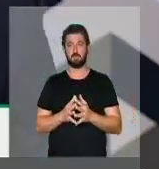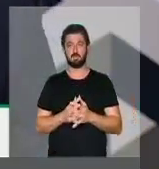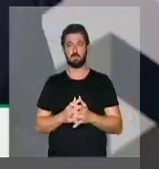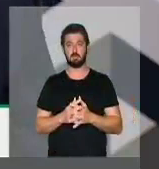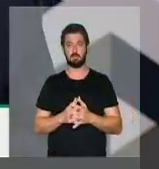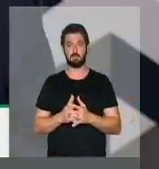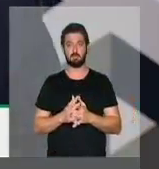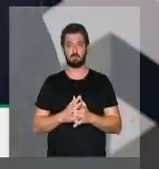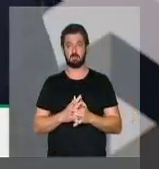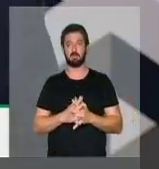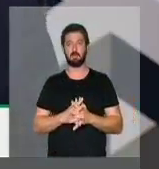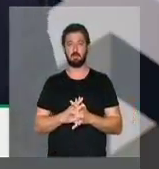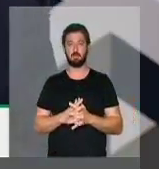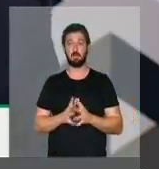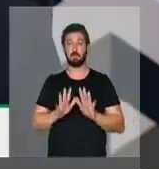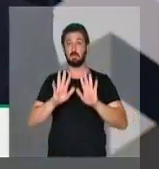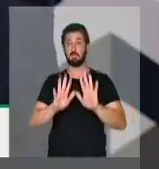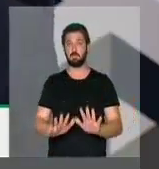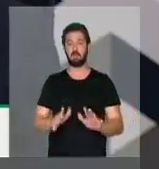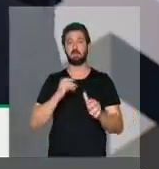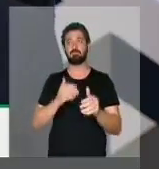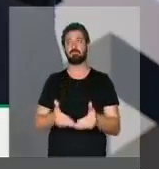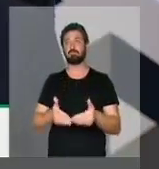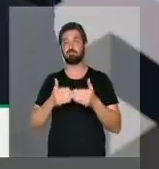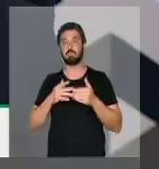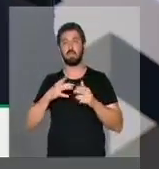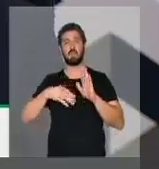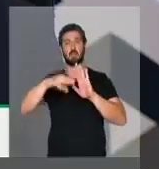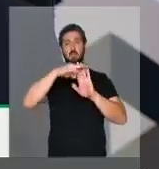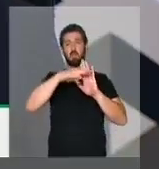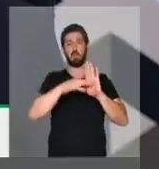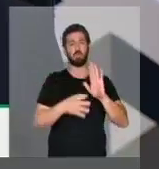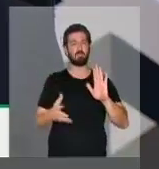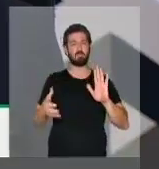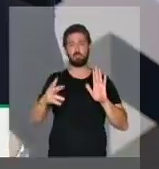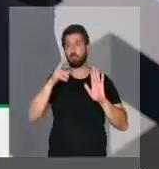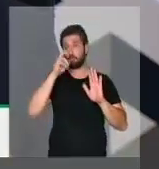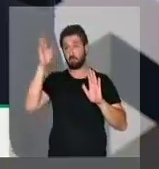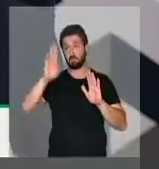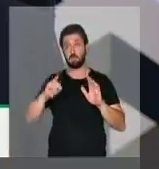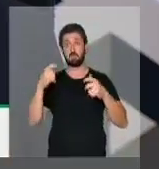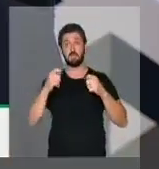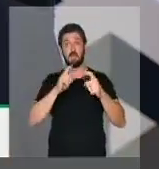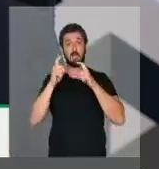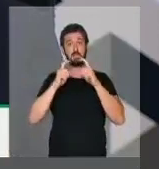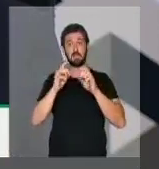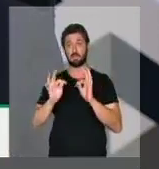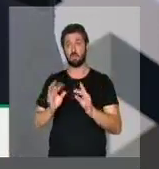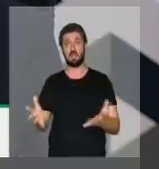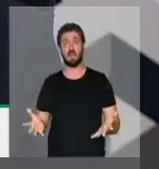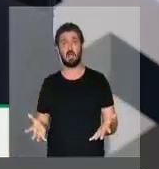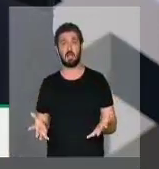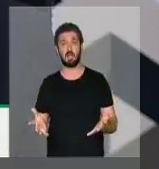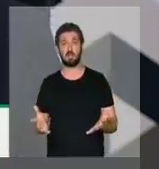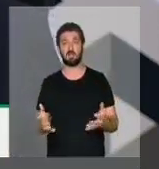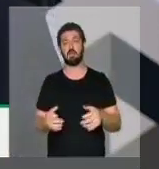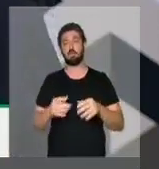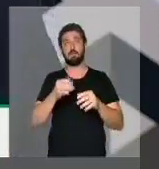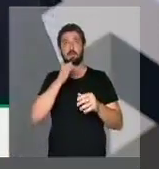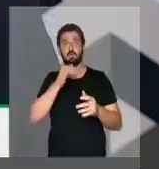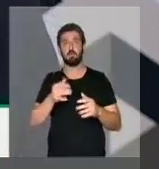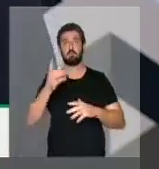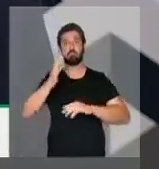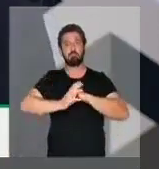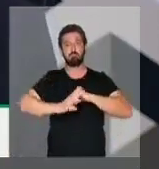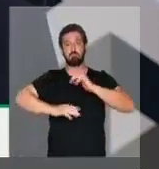Agora, nós temos um clamor, e há grandes programas no Brasil dizendo nós precisamos ter administração técnica, vamos, digamos